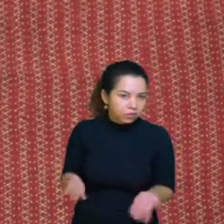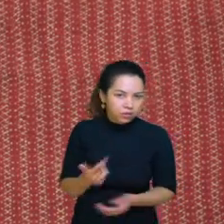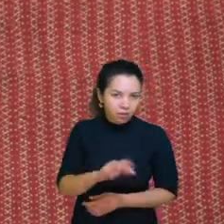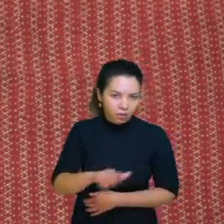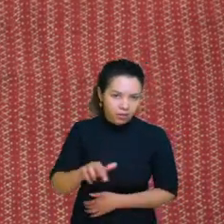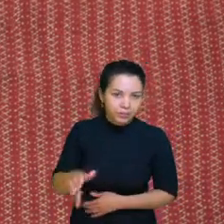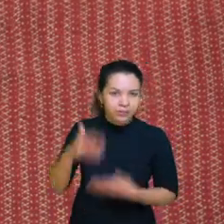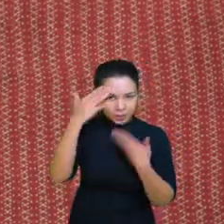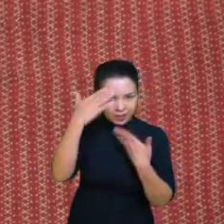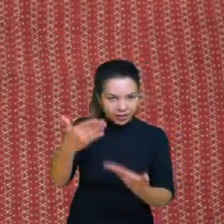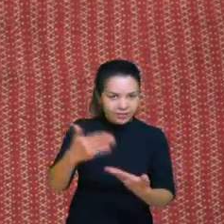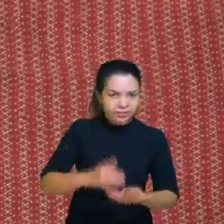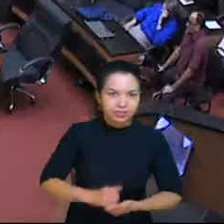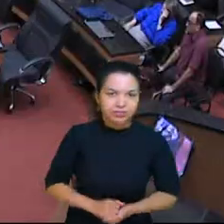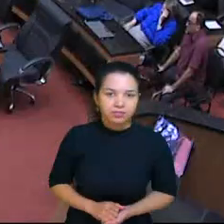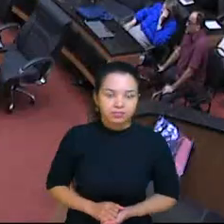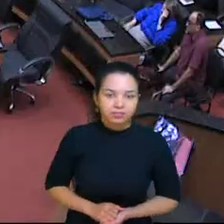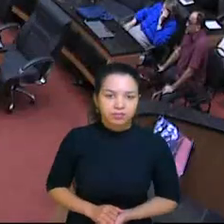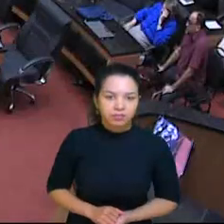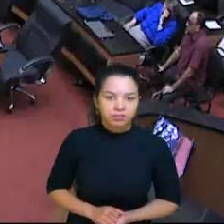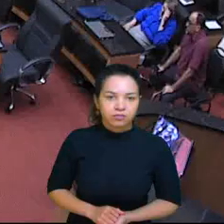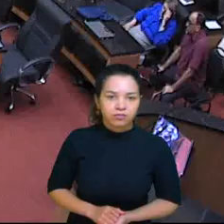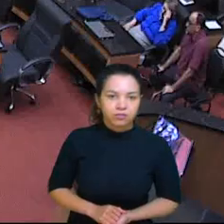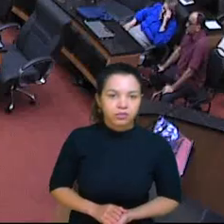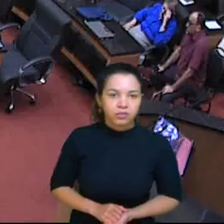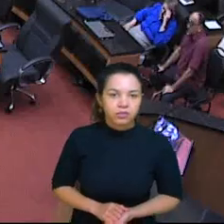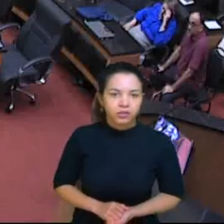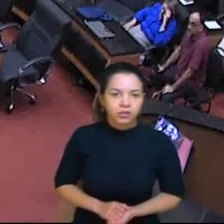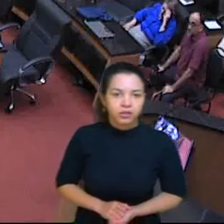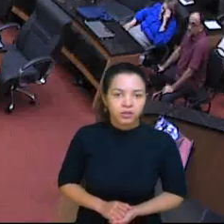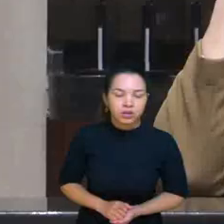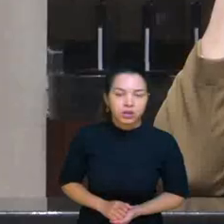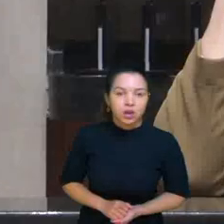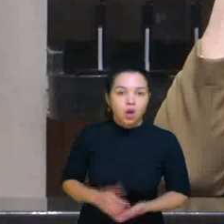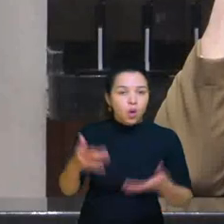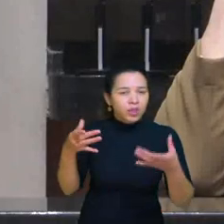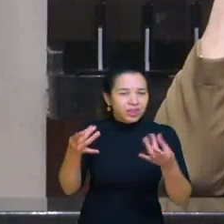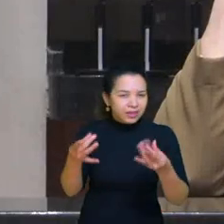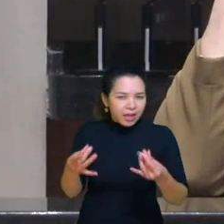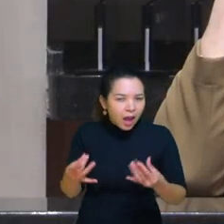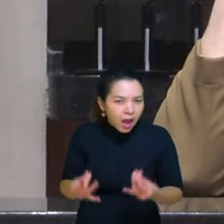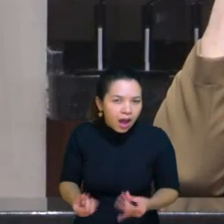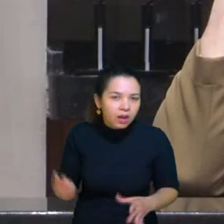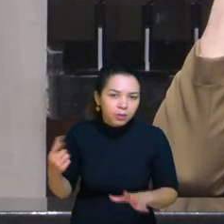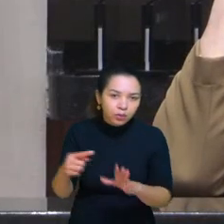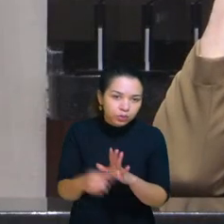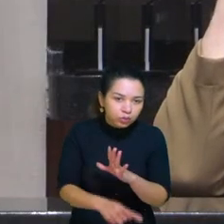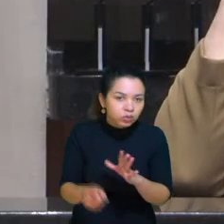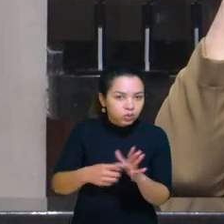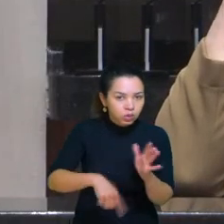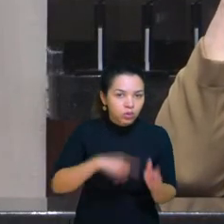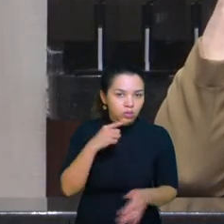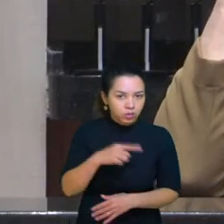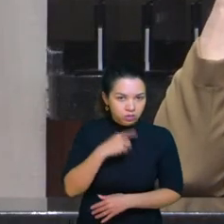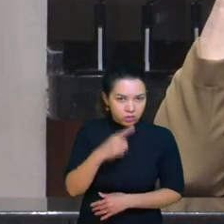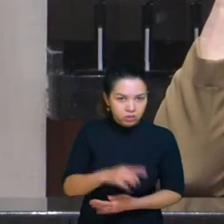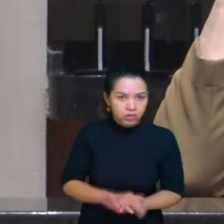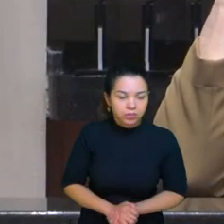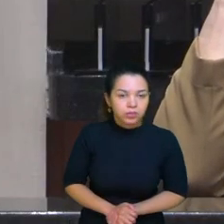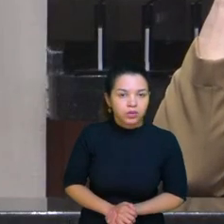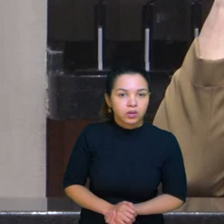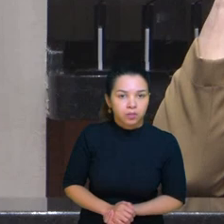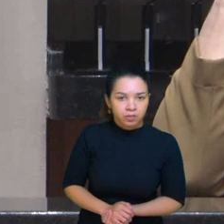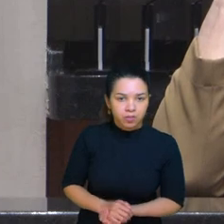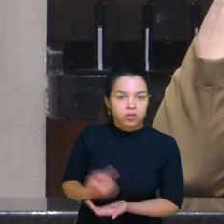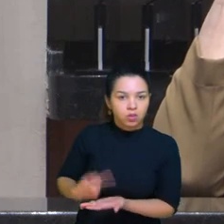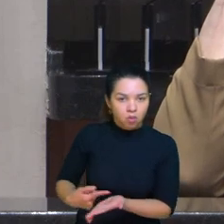é isso obrigada gente Ok eu acho que nós não vamos conseguir entrar num detalhamento assim de formas mas assim uma repactuação dos estágios Eu acho